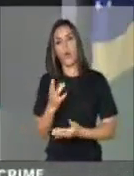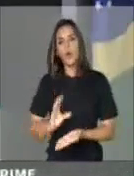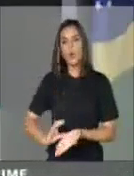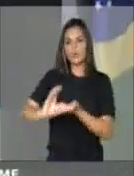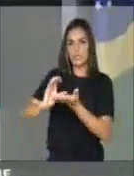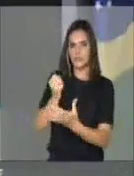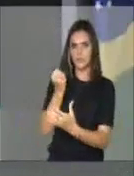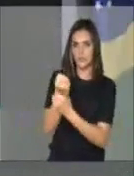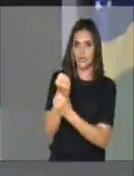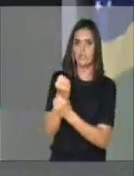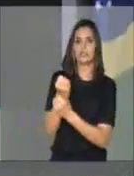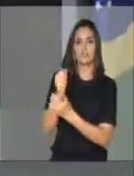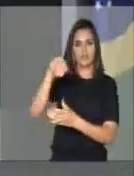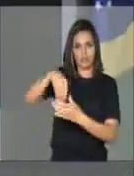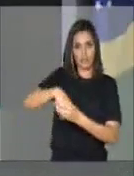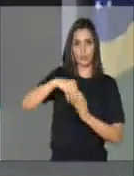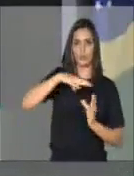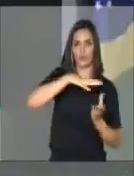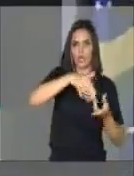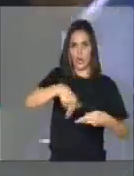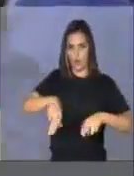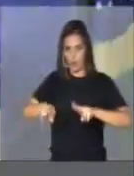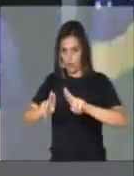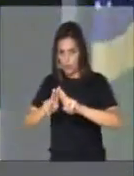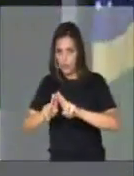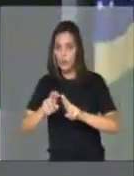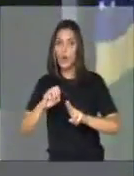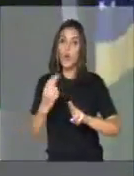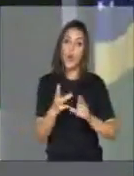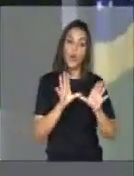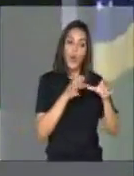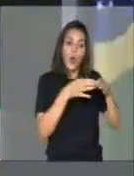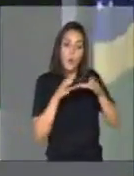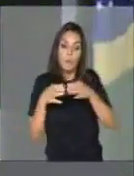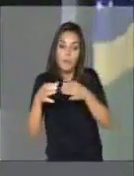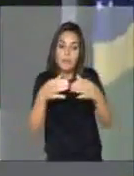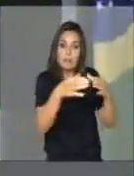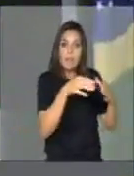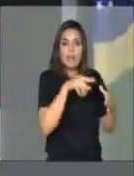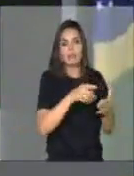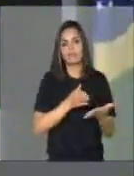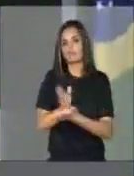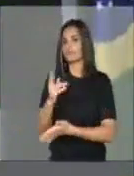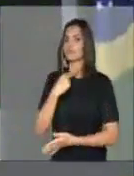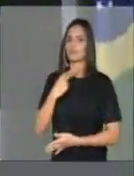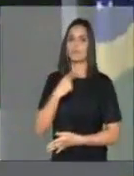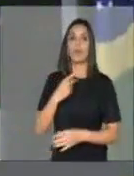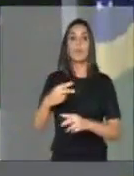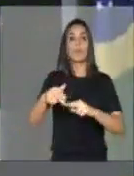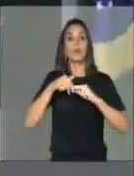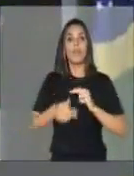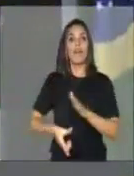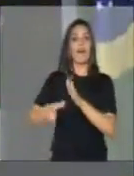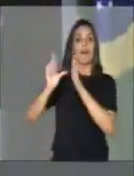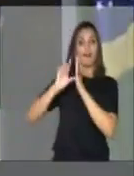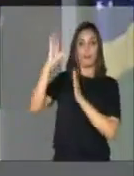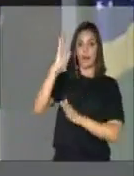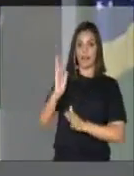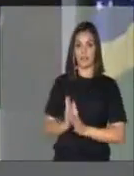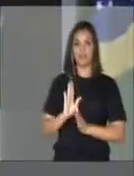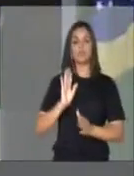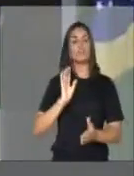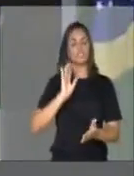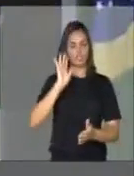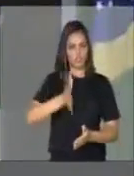Conselho de Segurança Nacional da ONU ou por seus comitês de sanções, em razão da prévia adesão do Brasil à Carta das